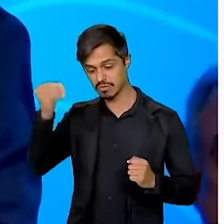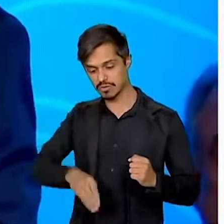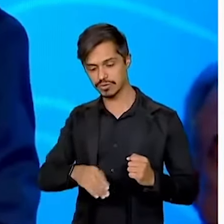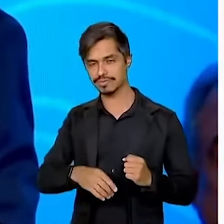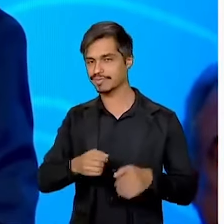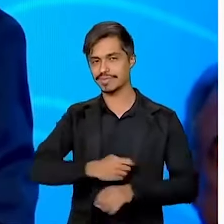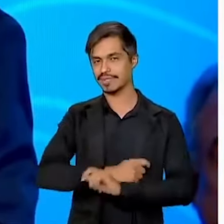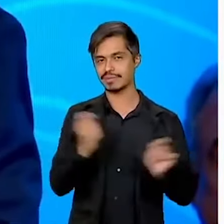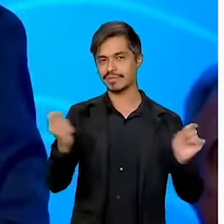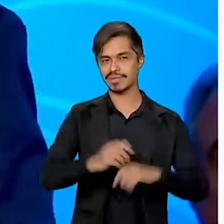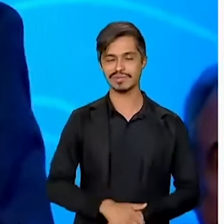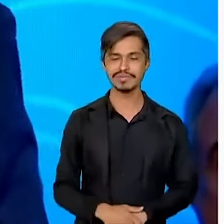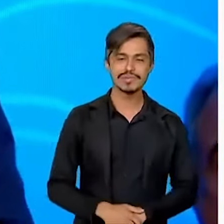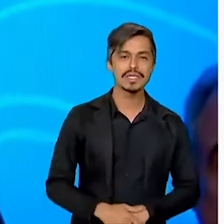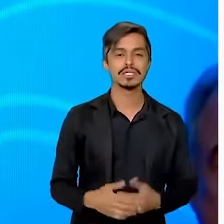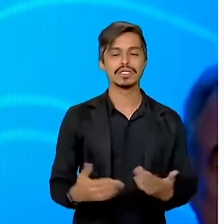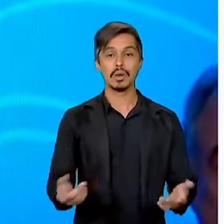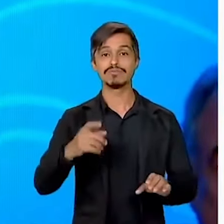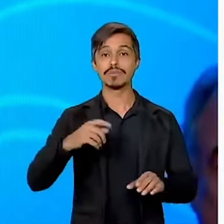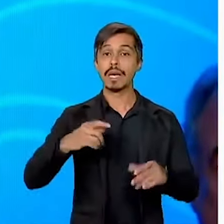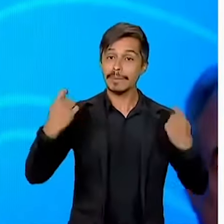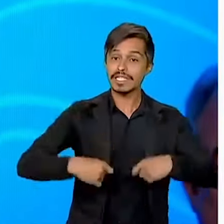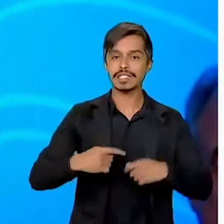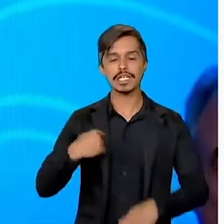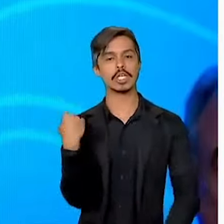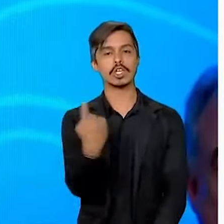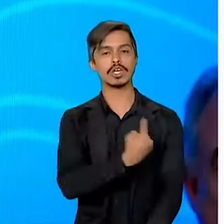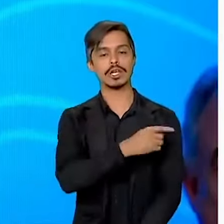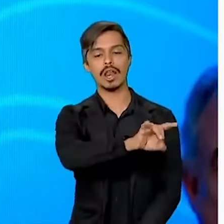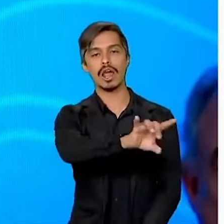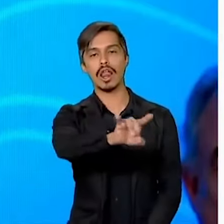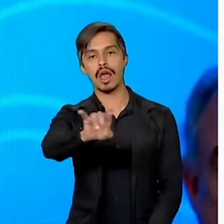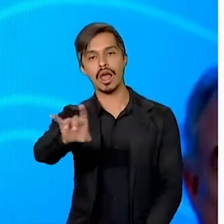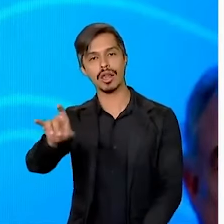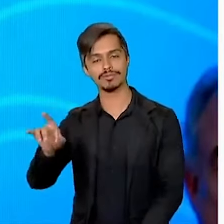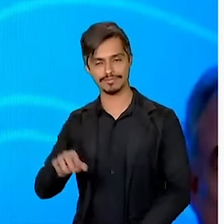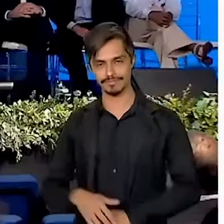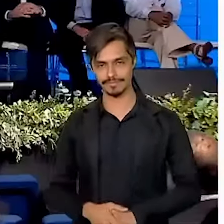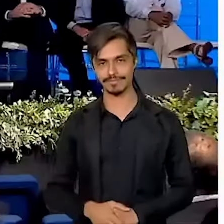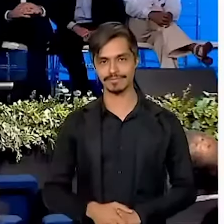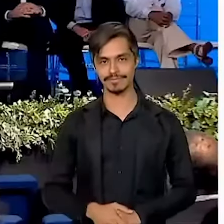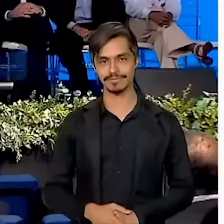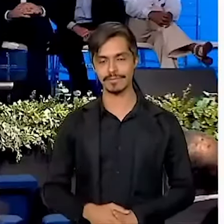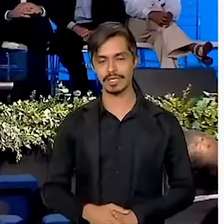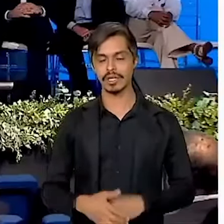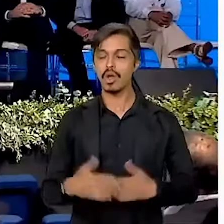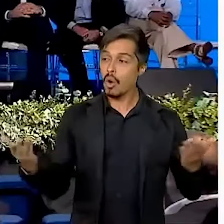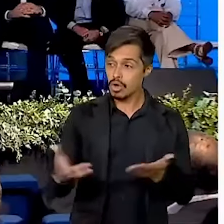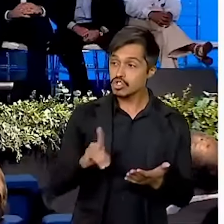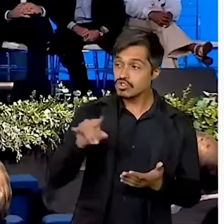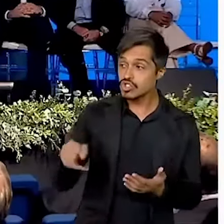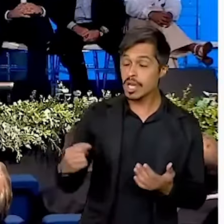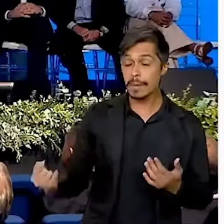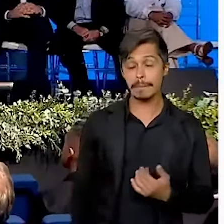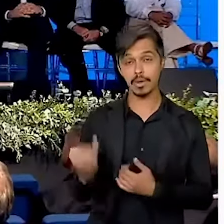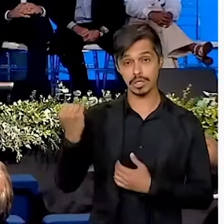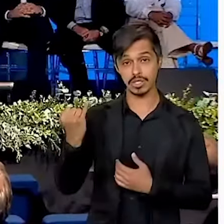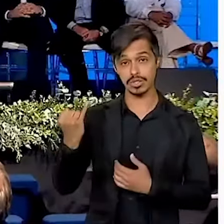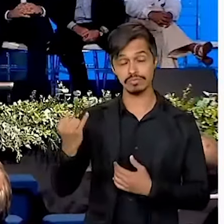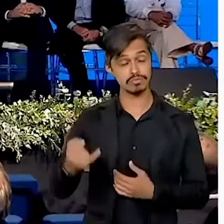nós. Portanto, meu querido Sanches, é um dia gratificante para mim. É um dia